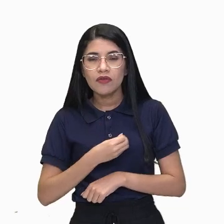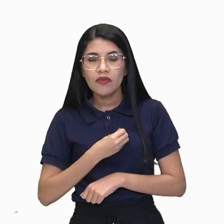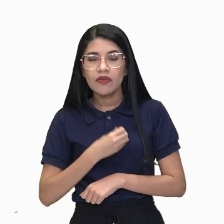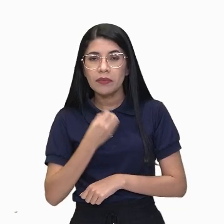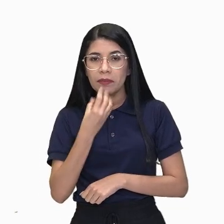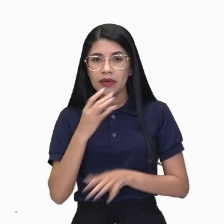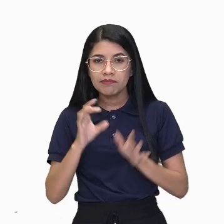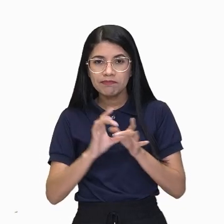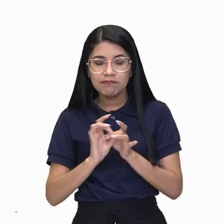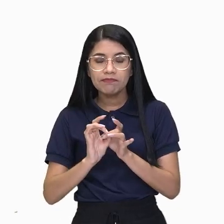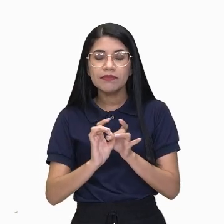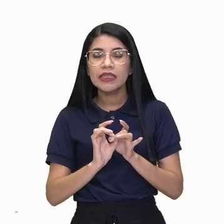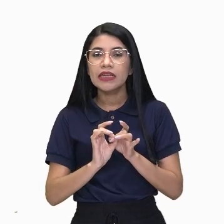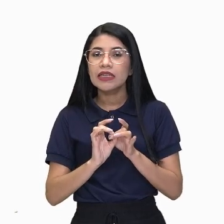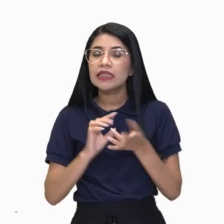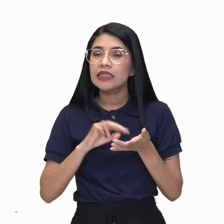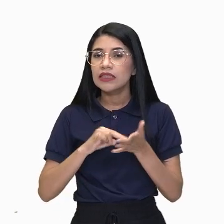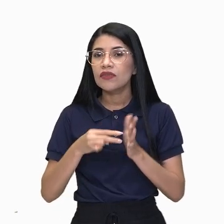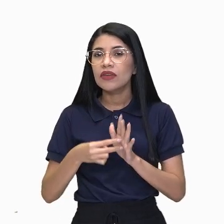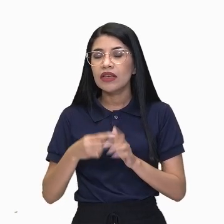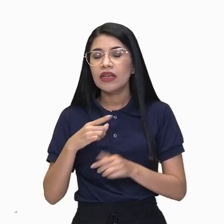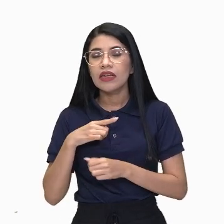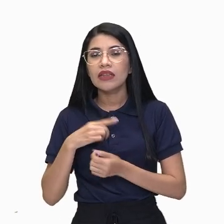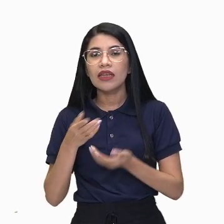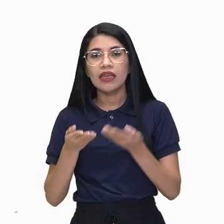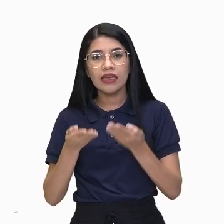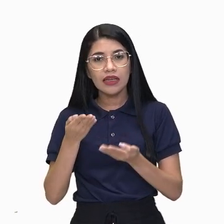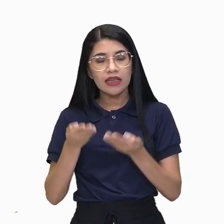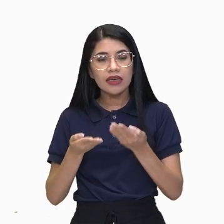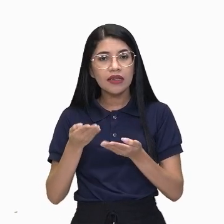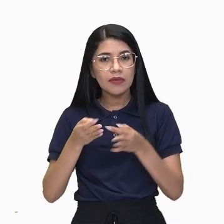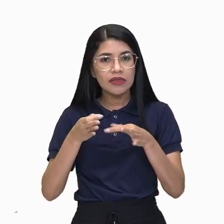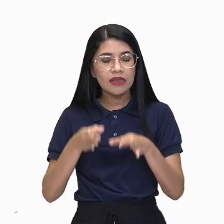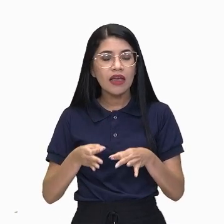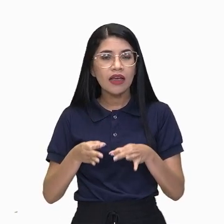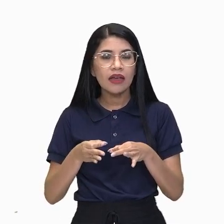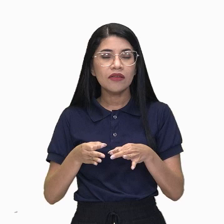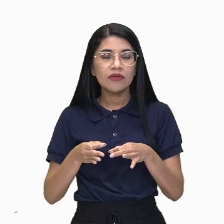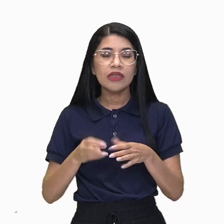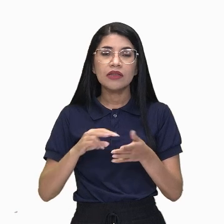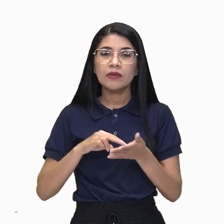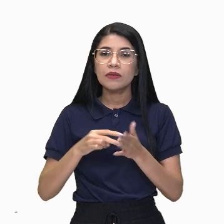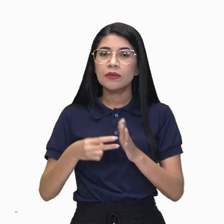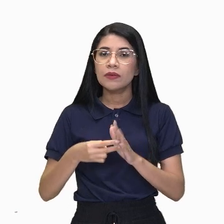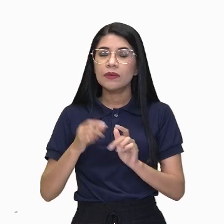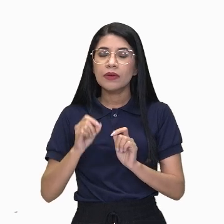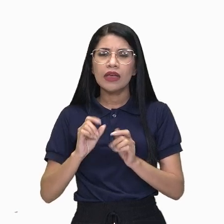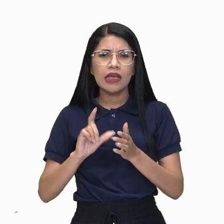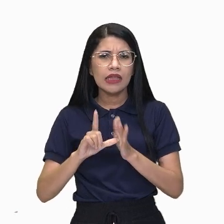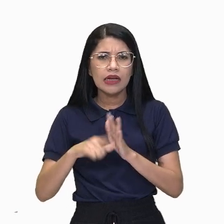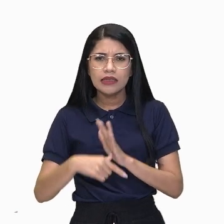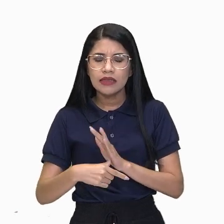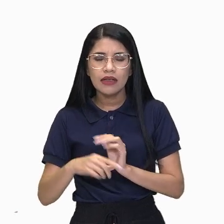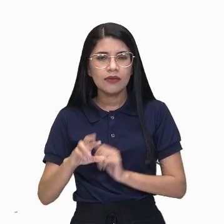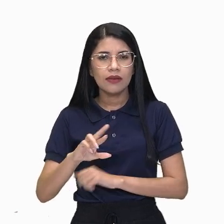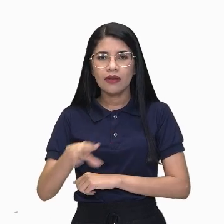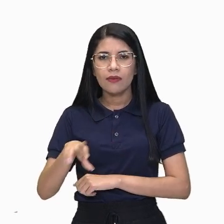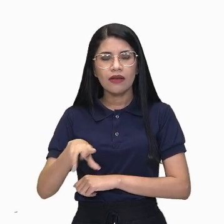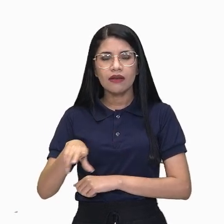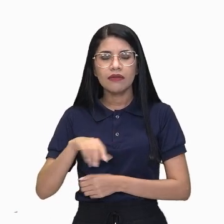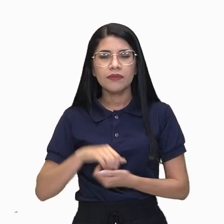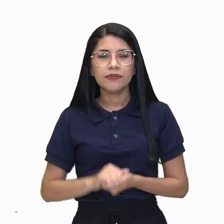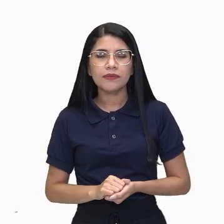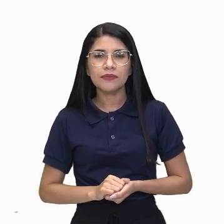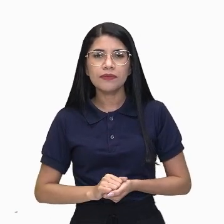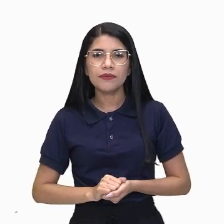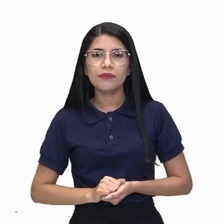você está vivendo, então, um equilíbrio com tudo isso, não significa dizer que isso seja atrasado, né? Então, essa é